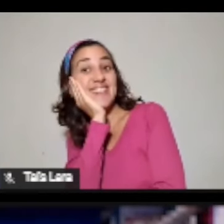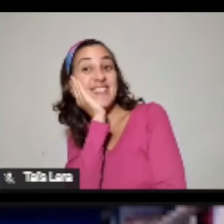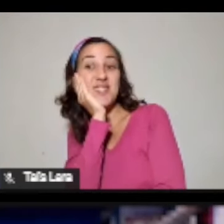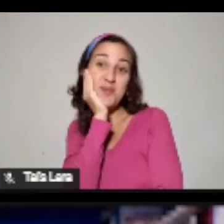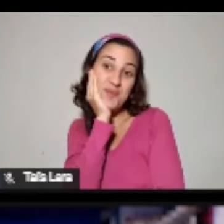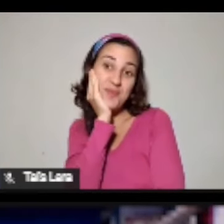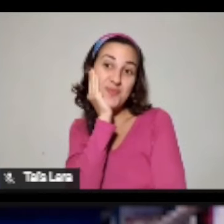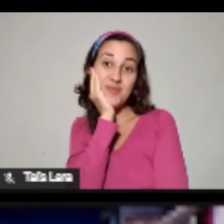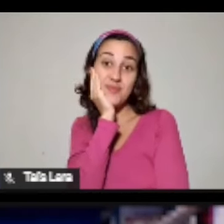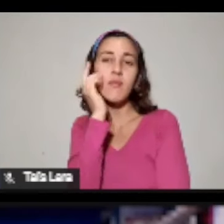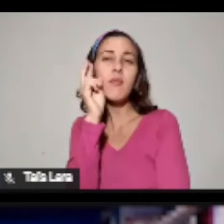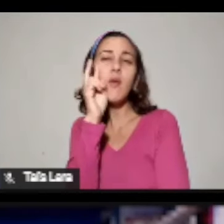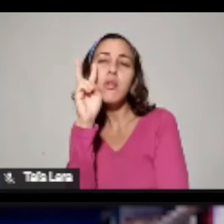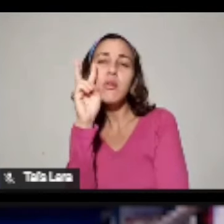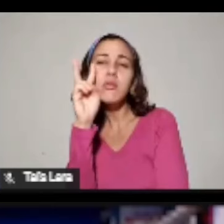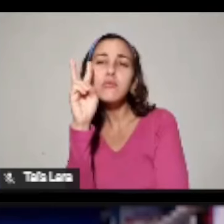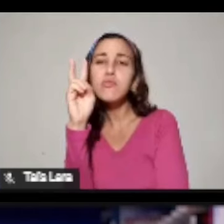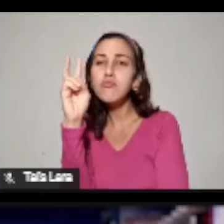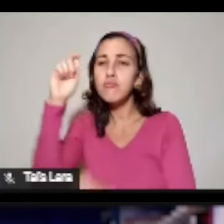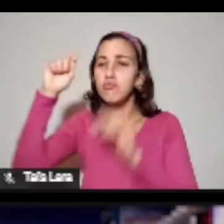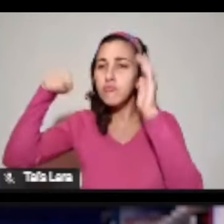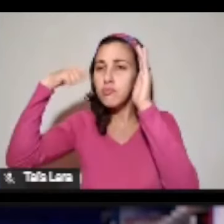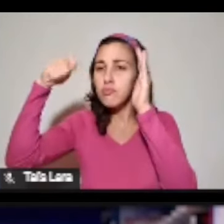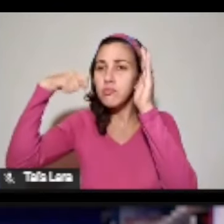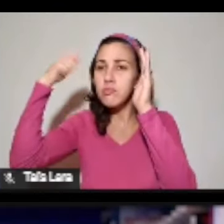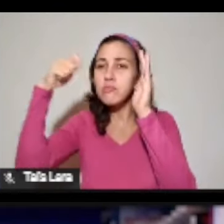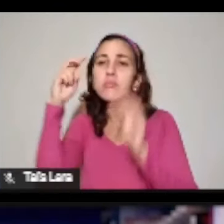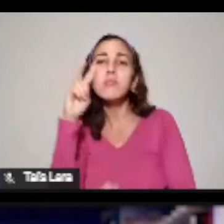Olha em direção à câmera.